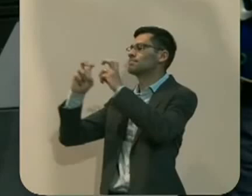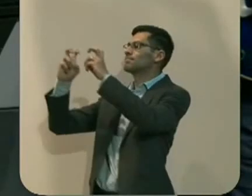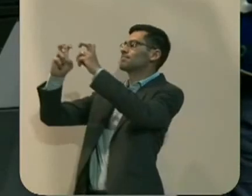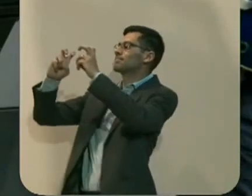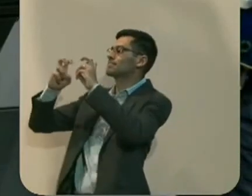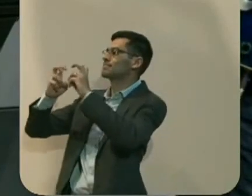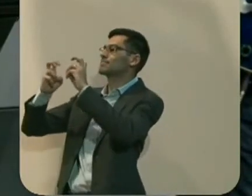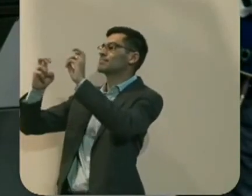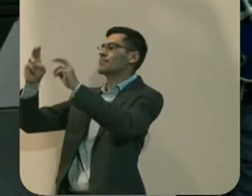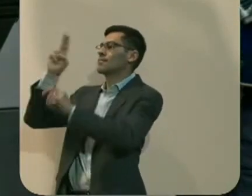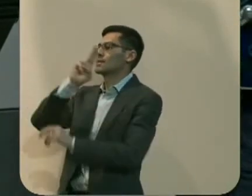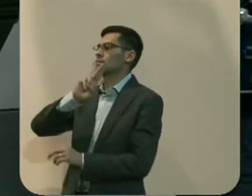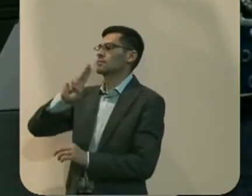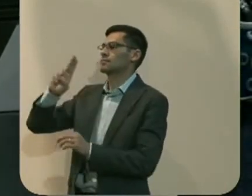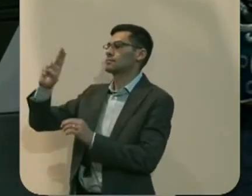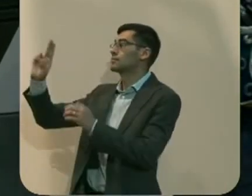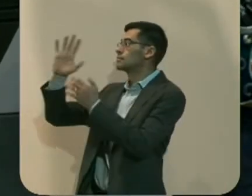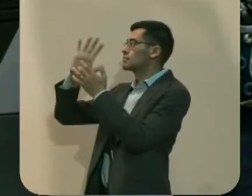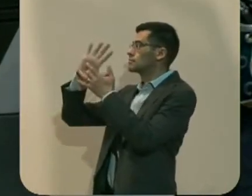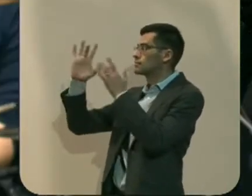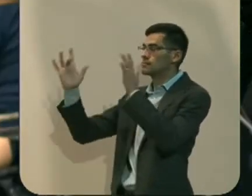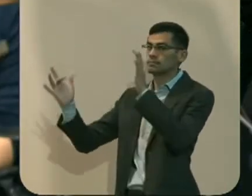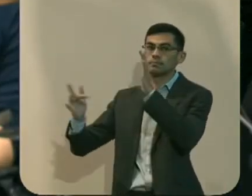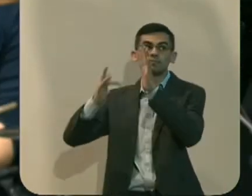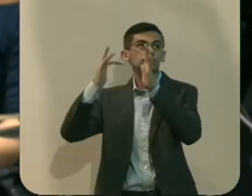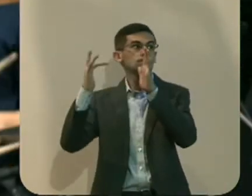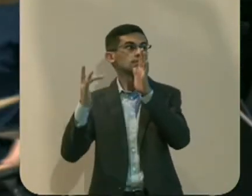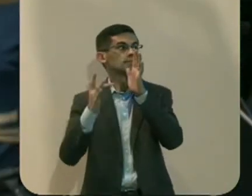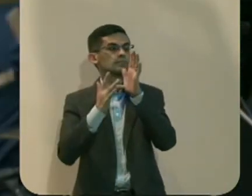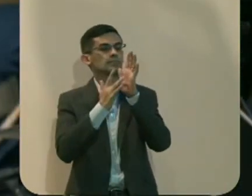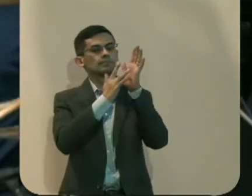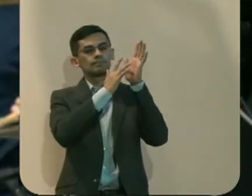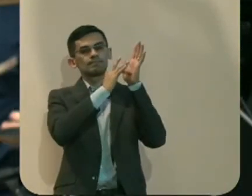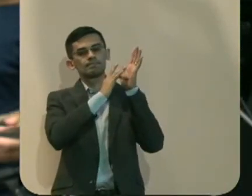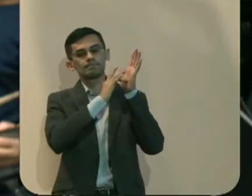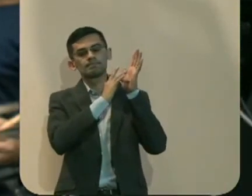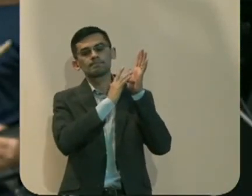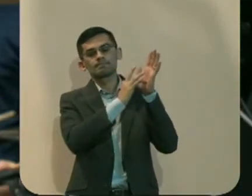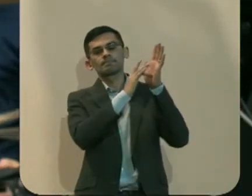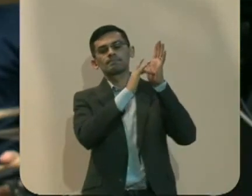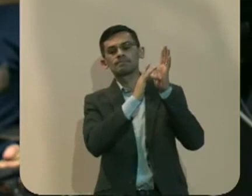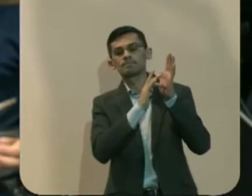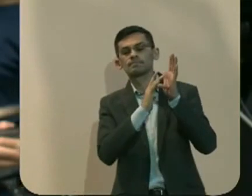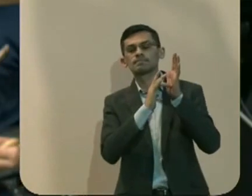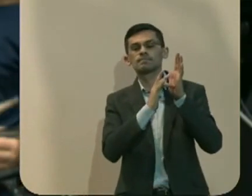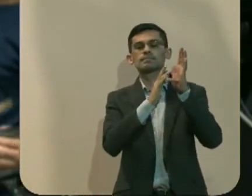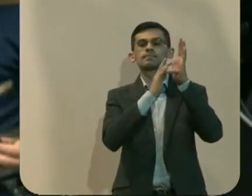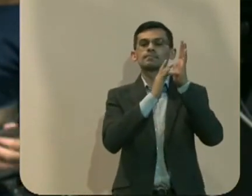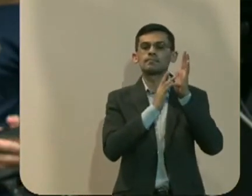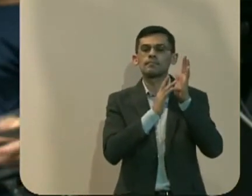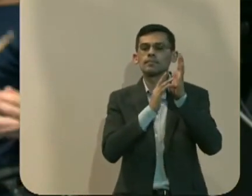E clamamos o nome de Jesus.